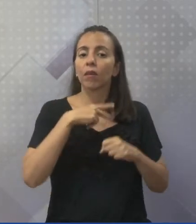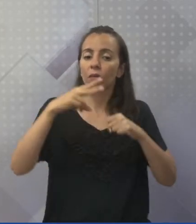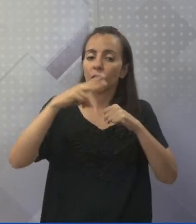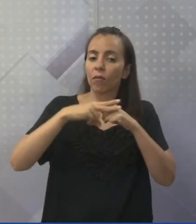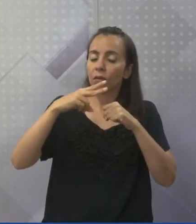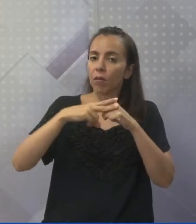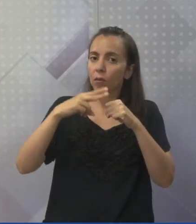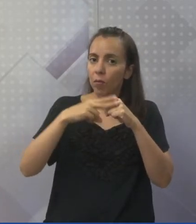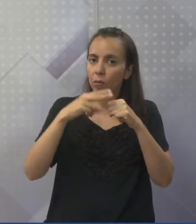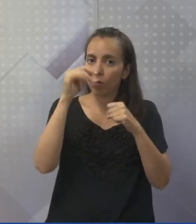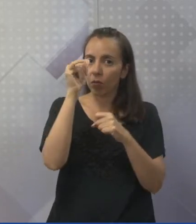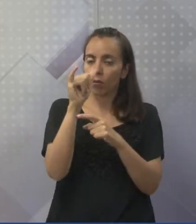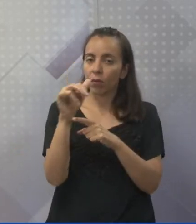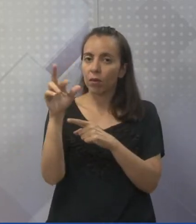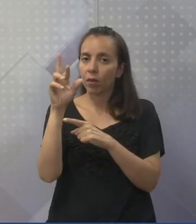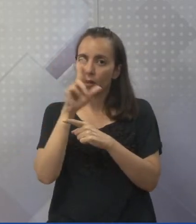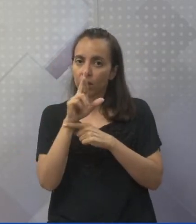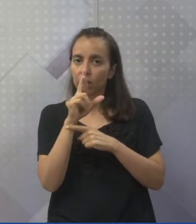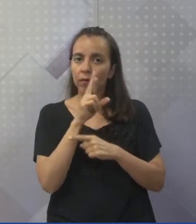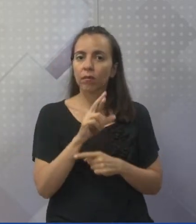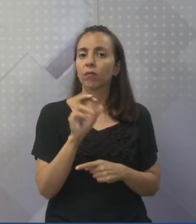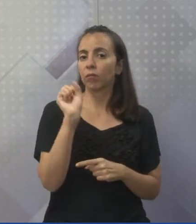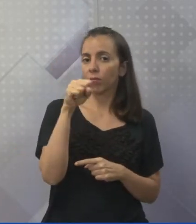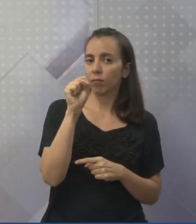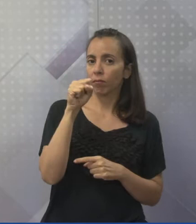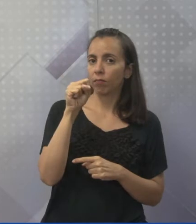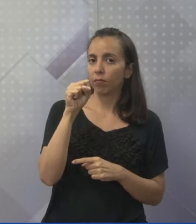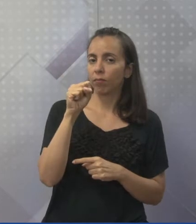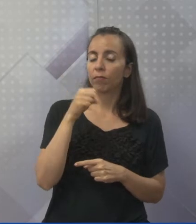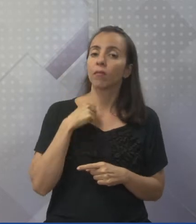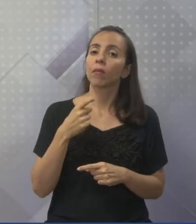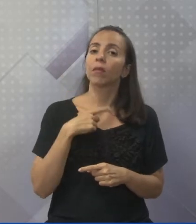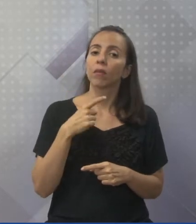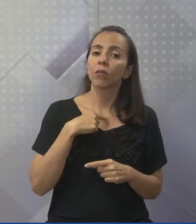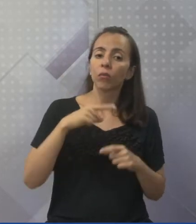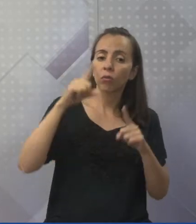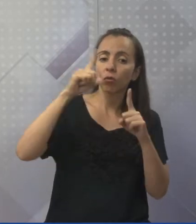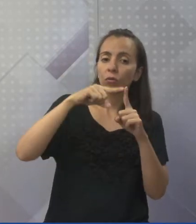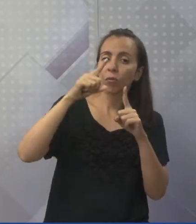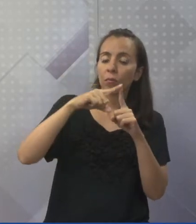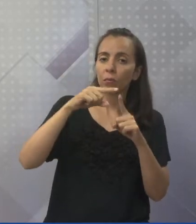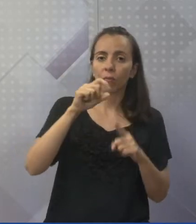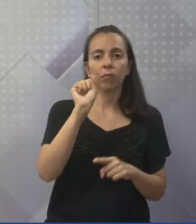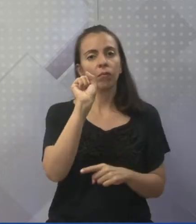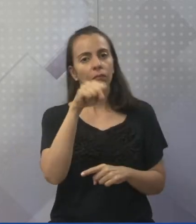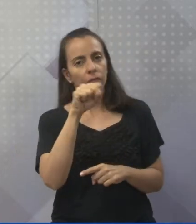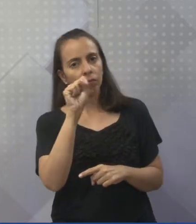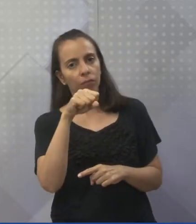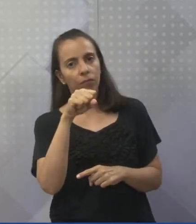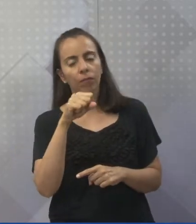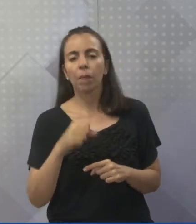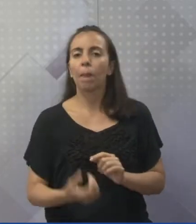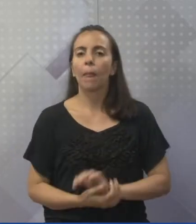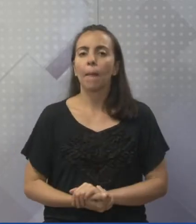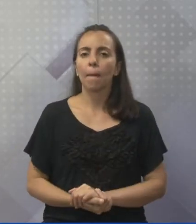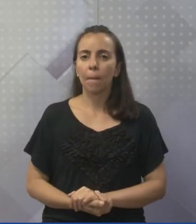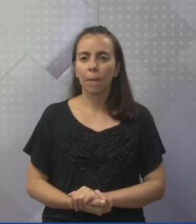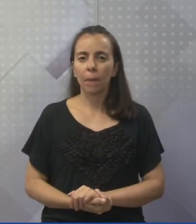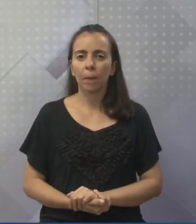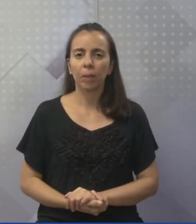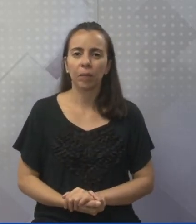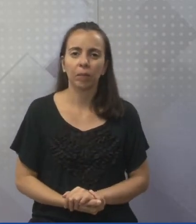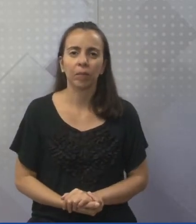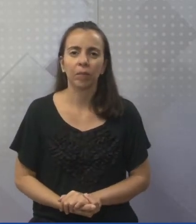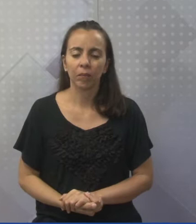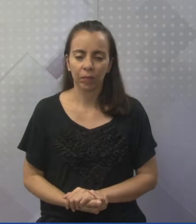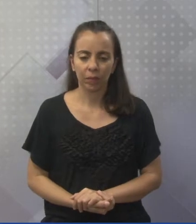ir na afirmativa form. Affirmative form. Forma afirmativa. To go, o verbo